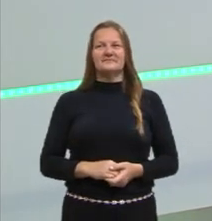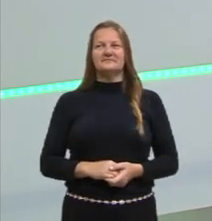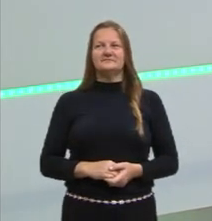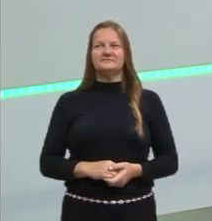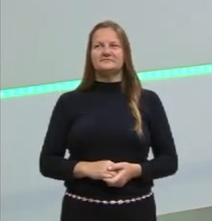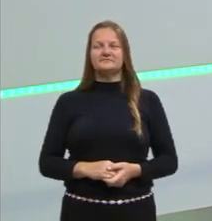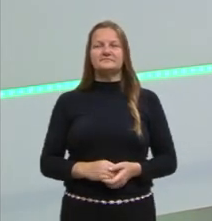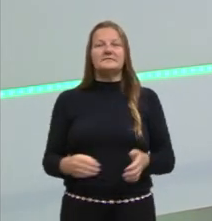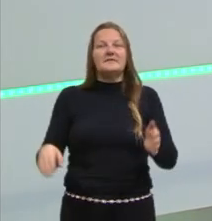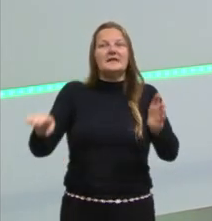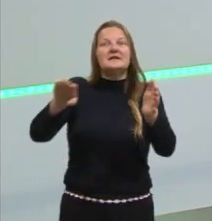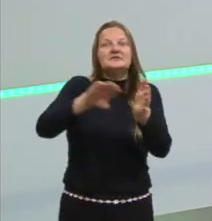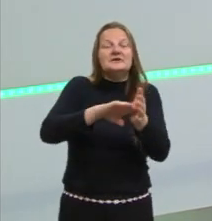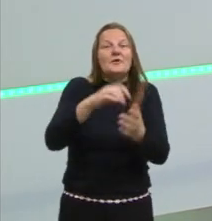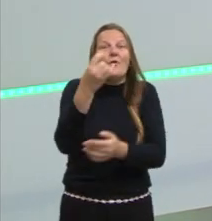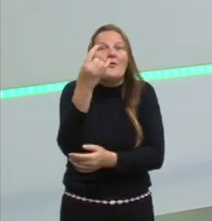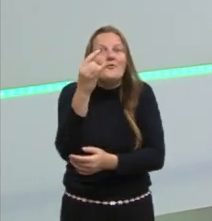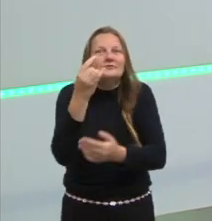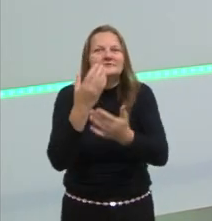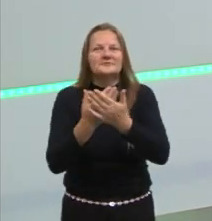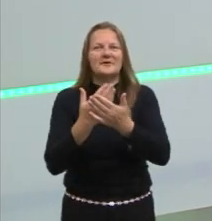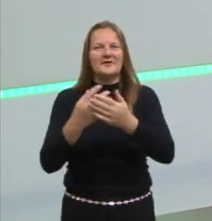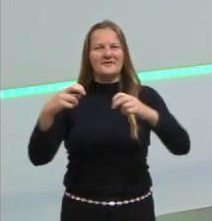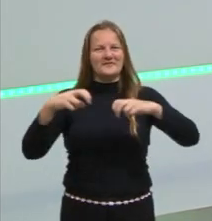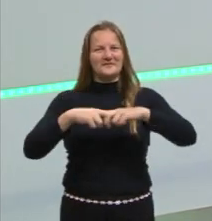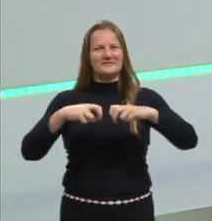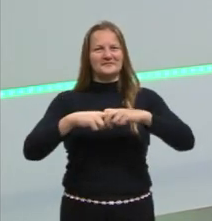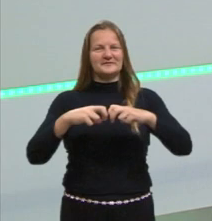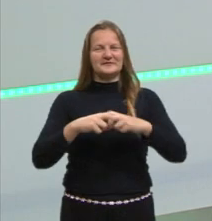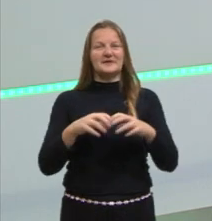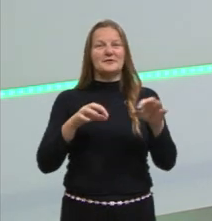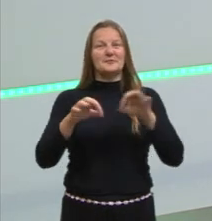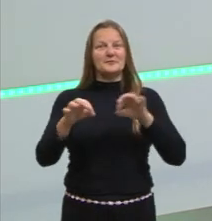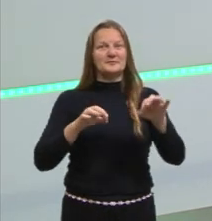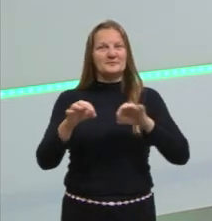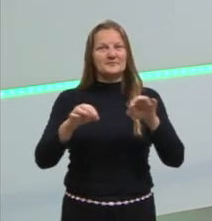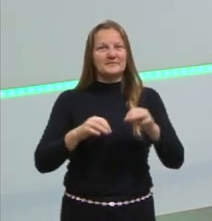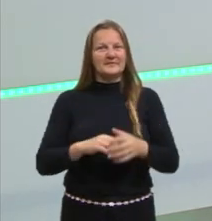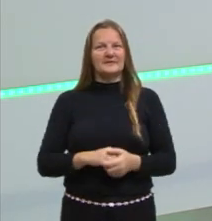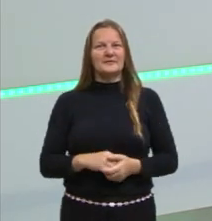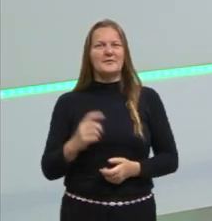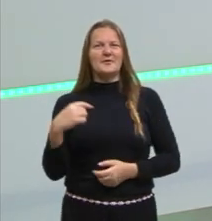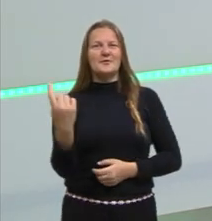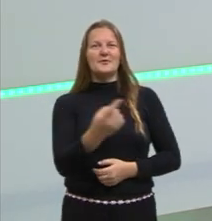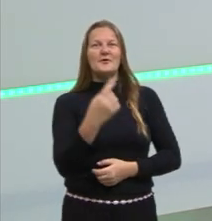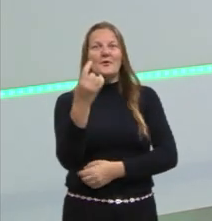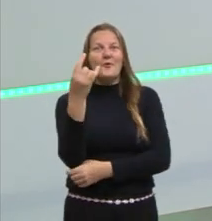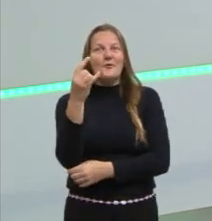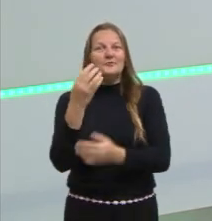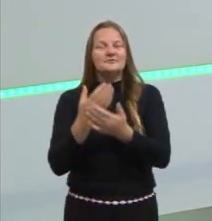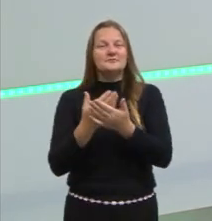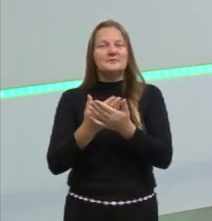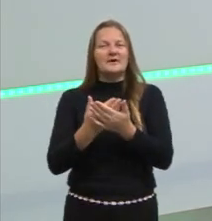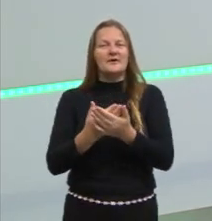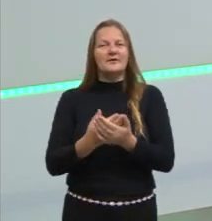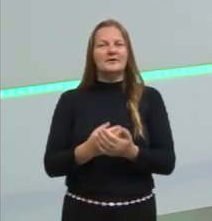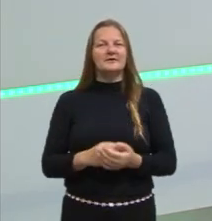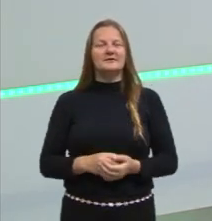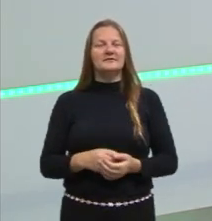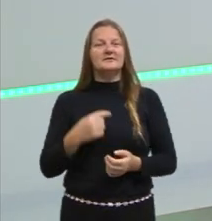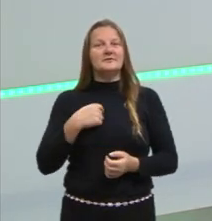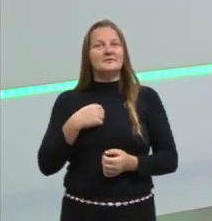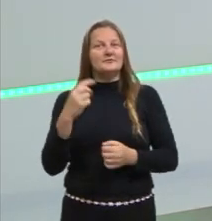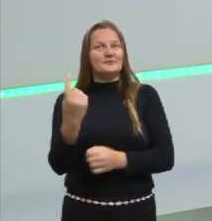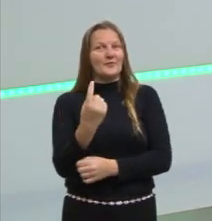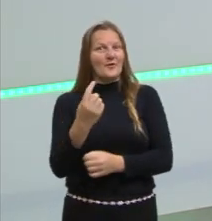pessoal a gente tá chegando na nossa última aula de física do projeto né nossa última aula que vai ser somente eu gravando né